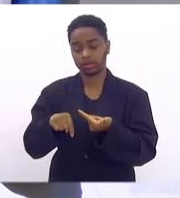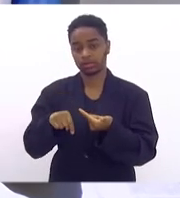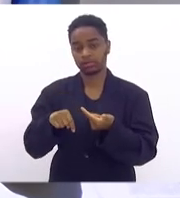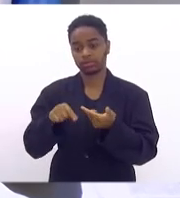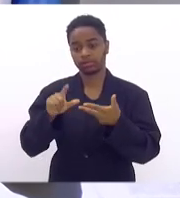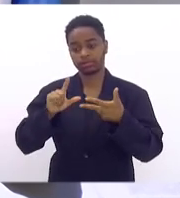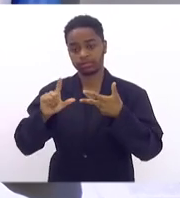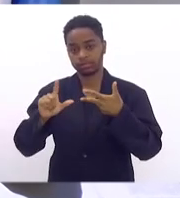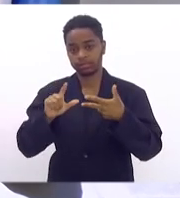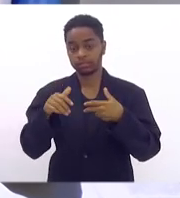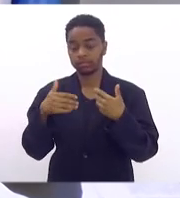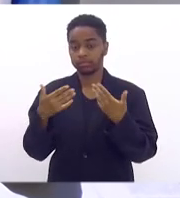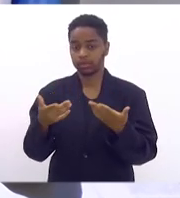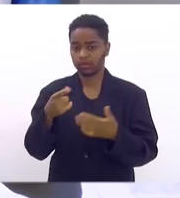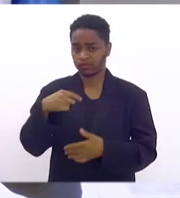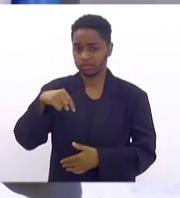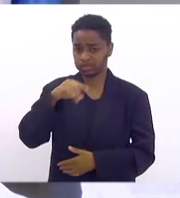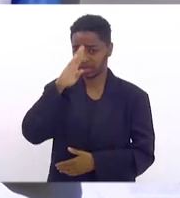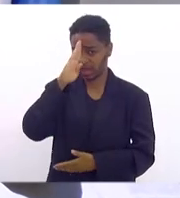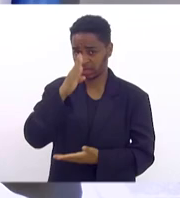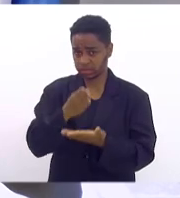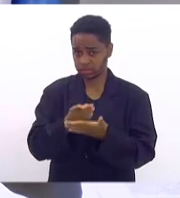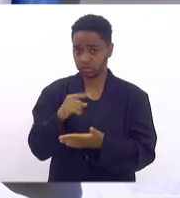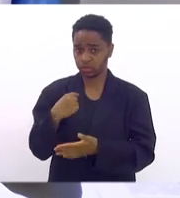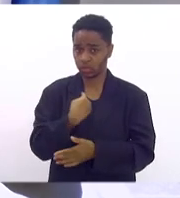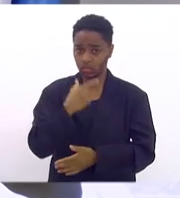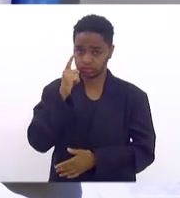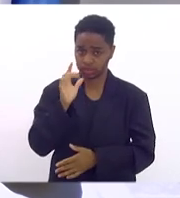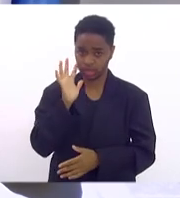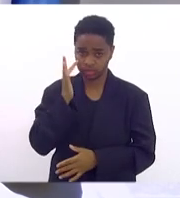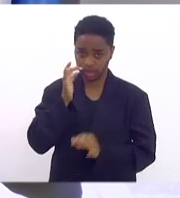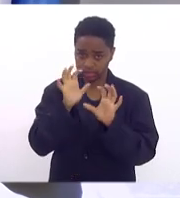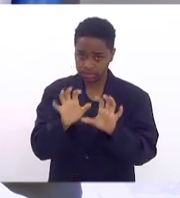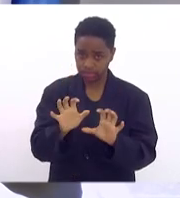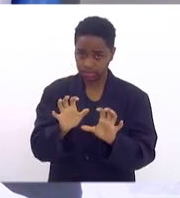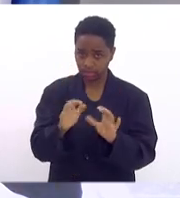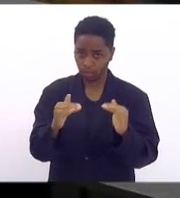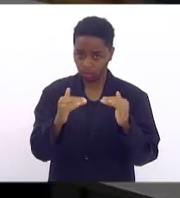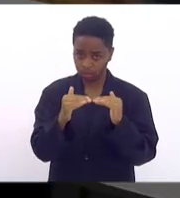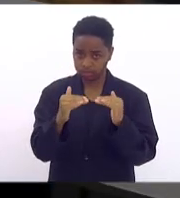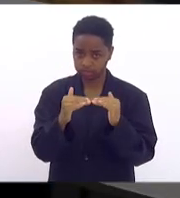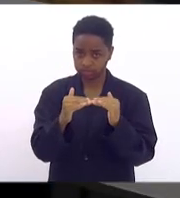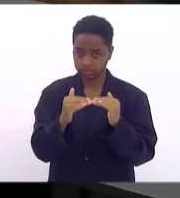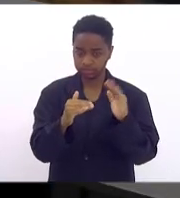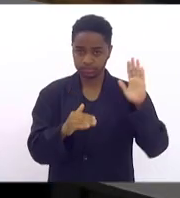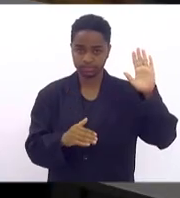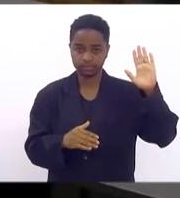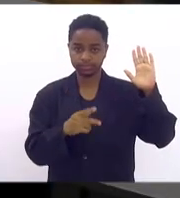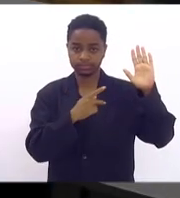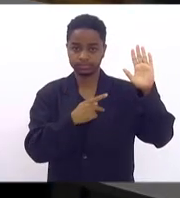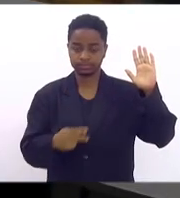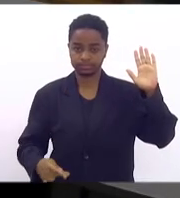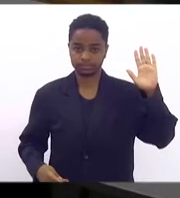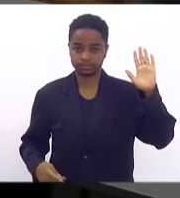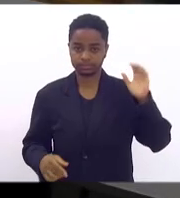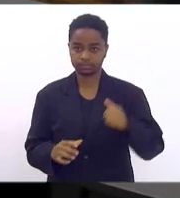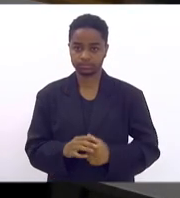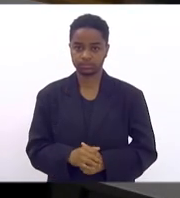Então, vocês acham que podemos encaminhar desta forma? Presidenta? Pois não.